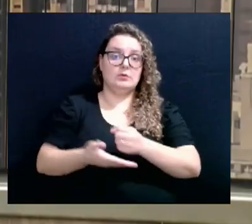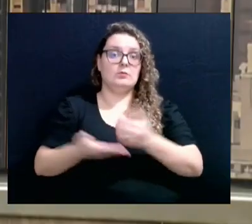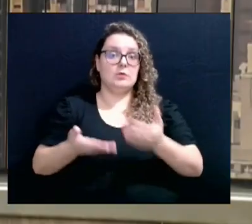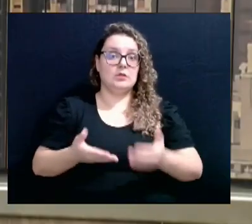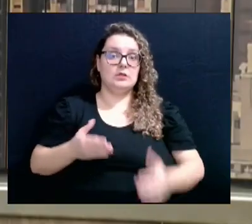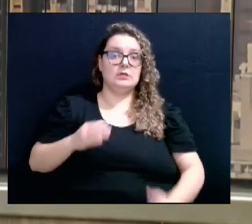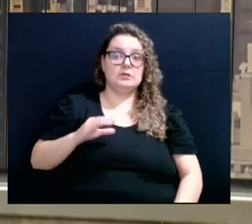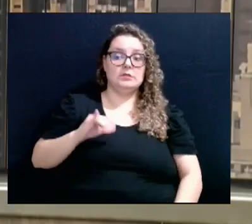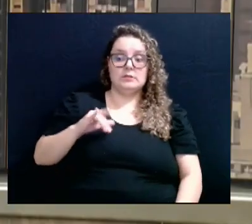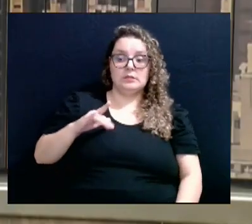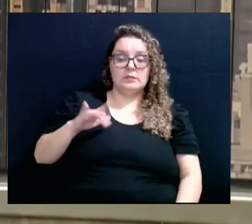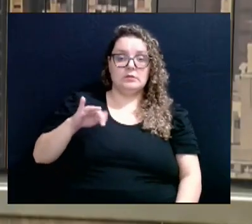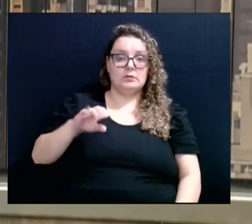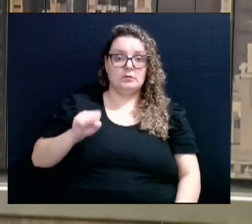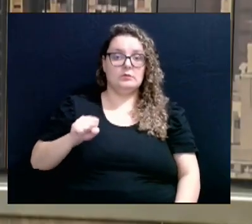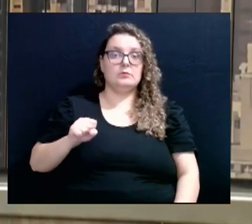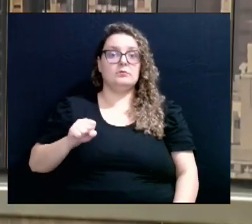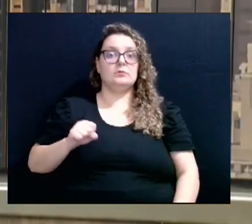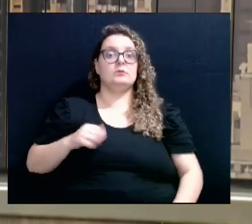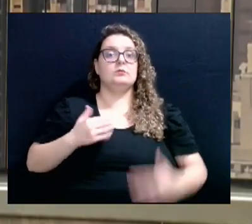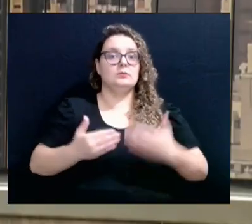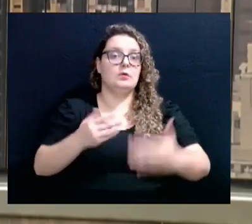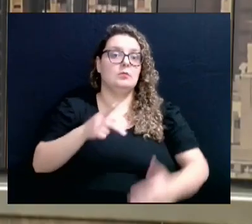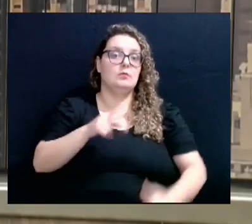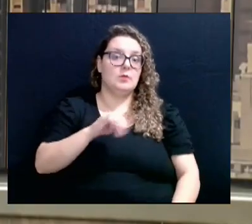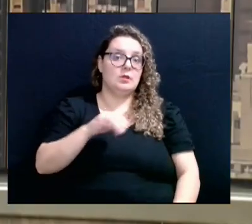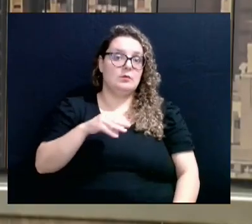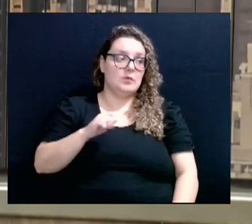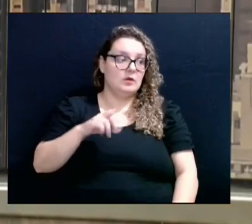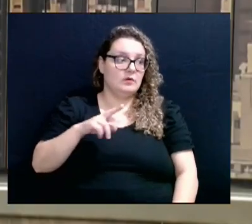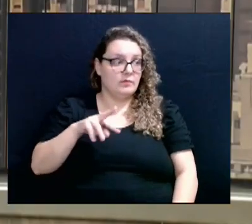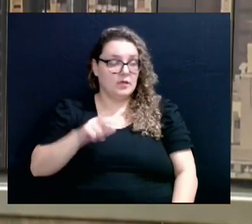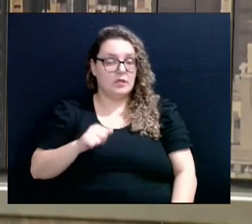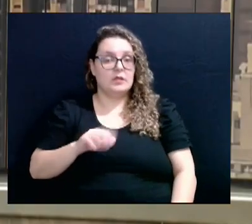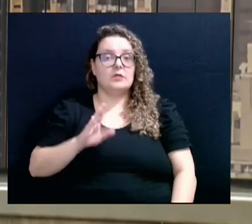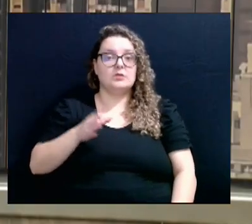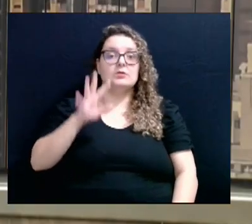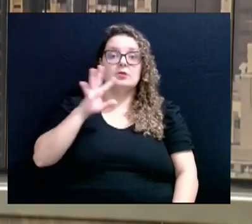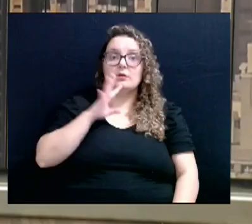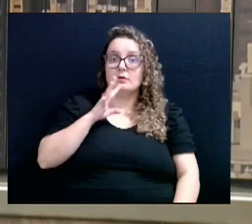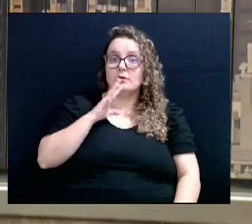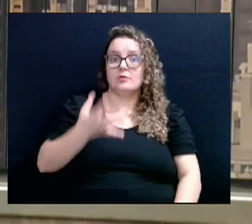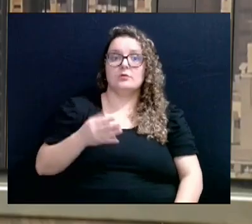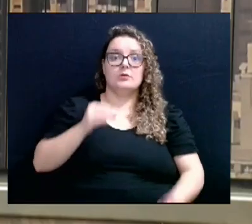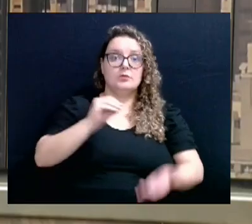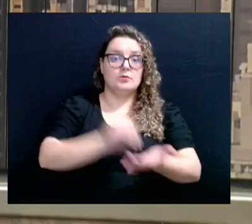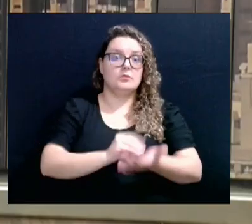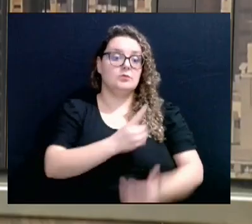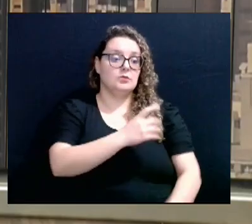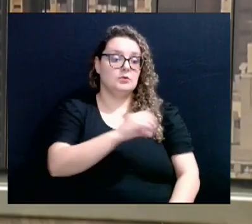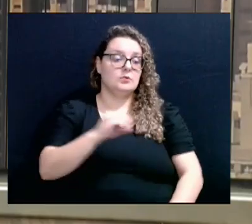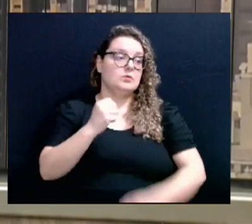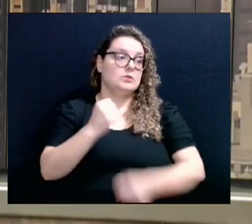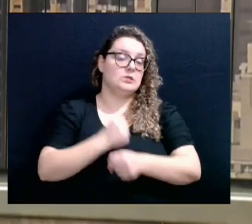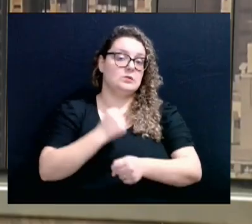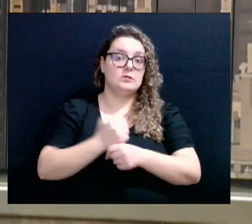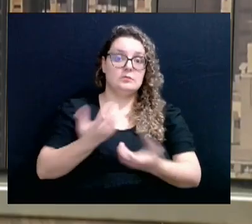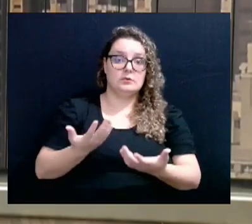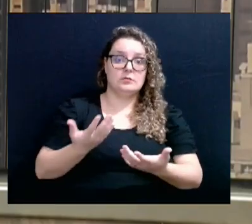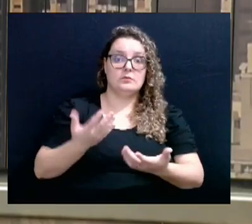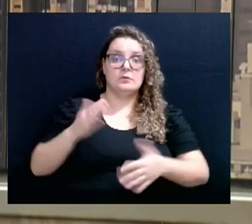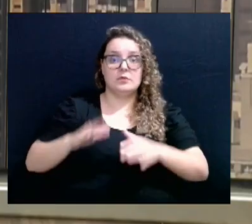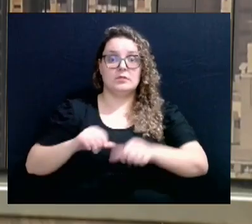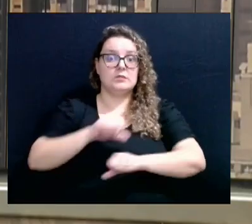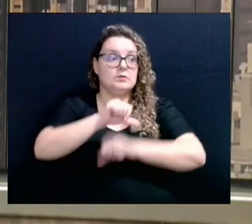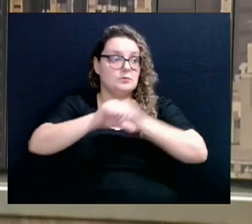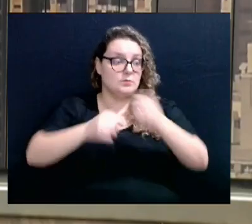da primavera, dos regimes de chuva, que já conhece aí, pelo menos nos últimos 100 anos, né? De repente, se isso muda, é um